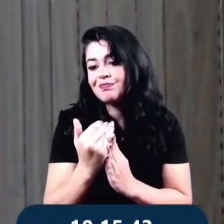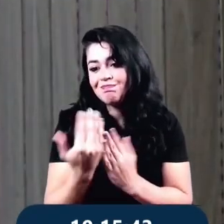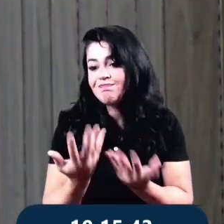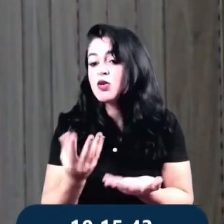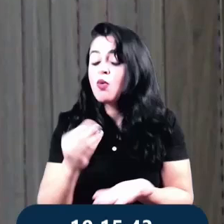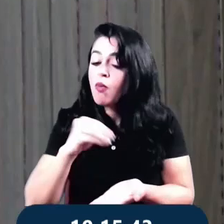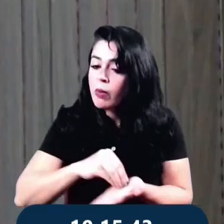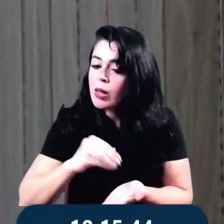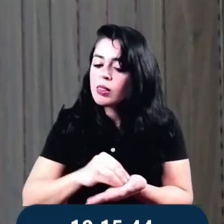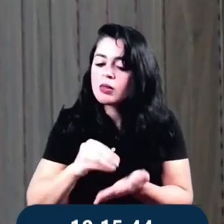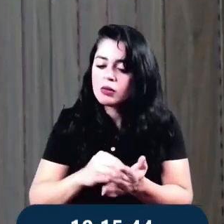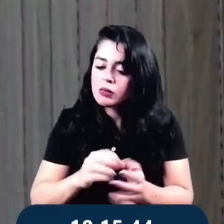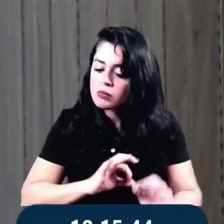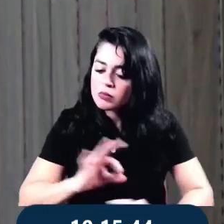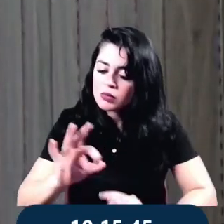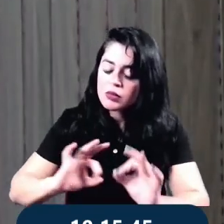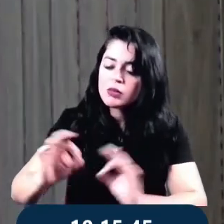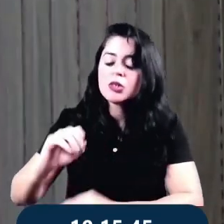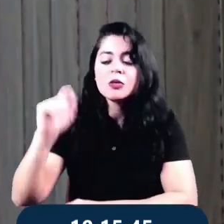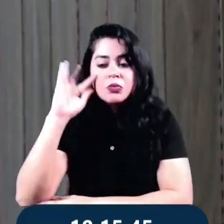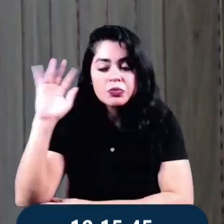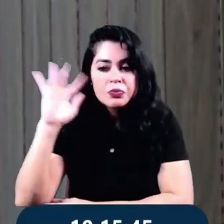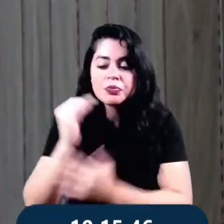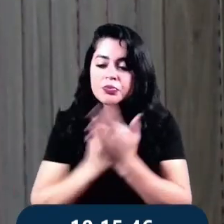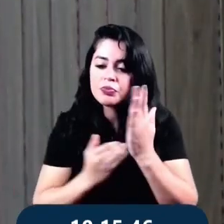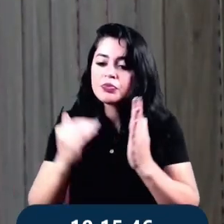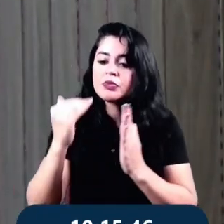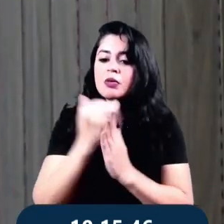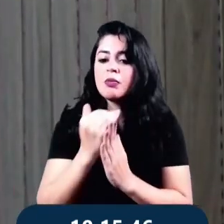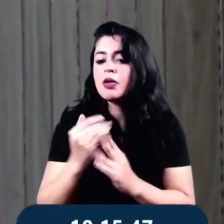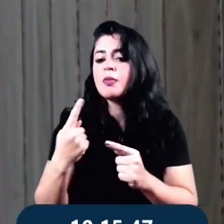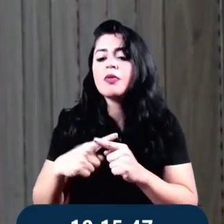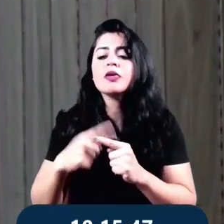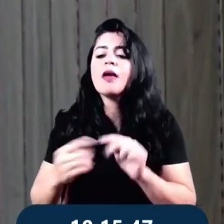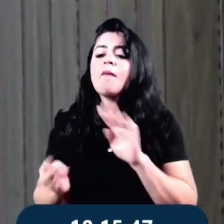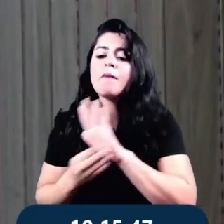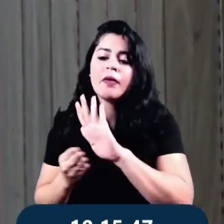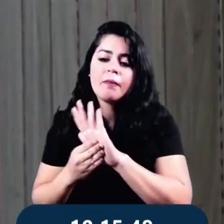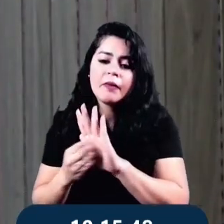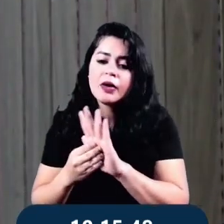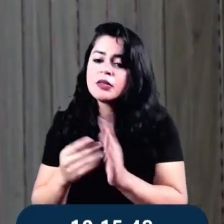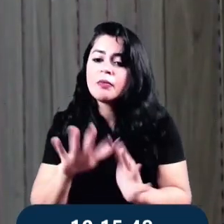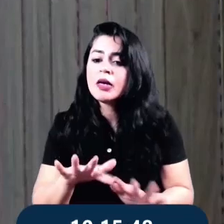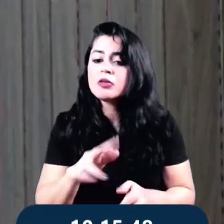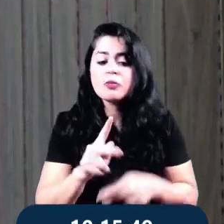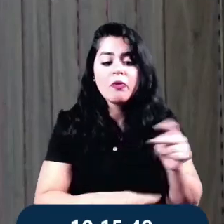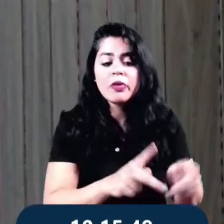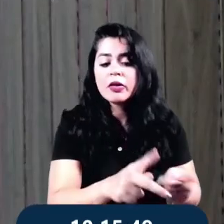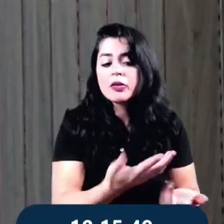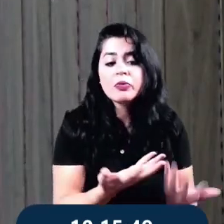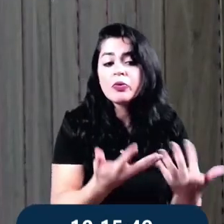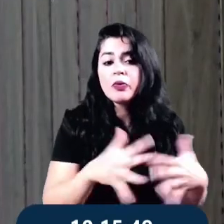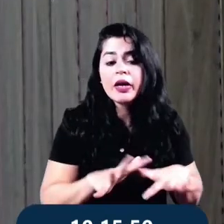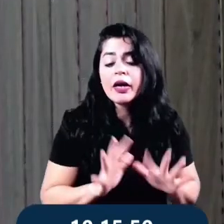uma proposta para uma coisa que o povo não quer ocupar, que o povo não quer utilizar? Pois não, Excelência.